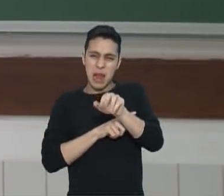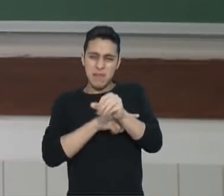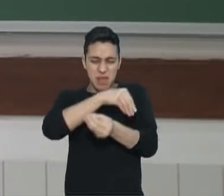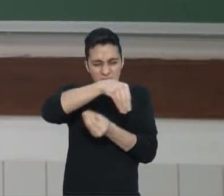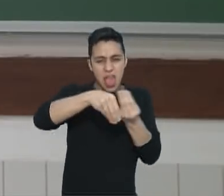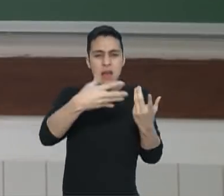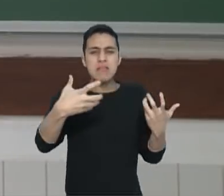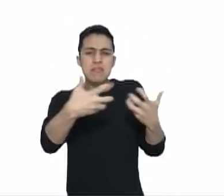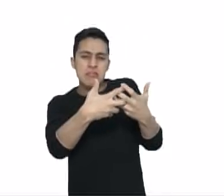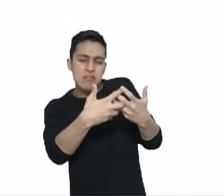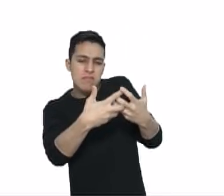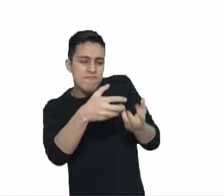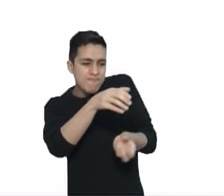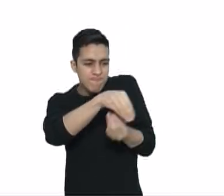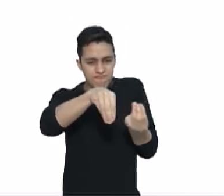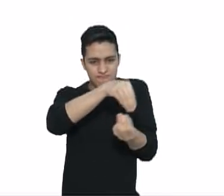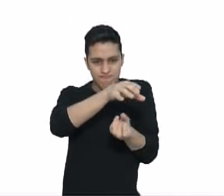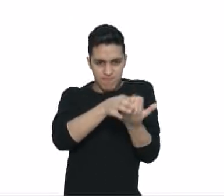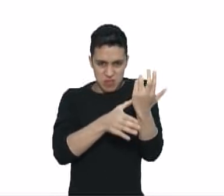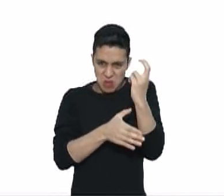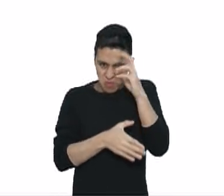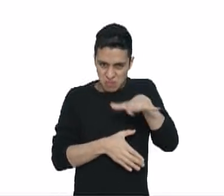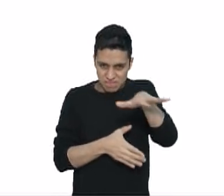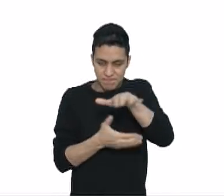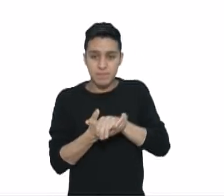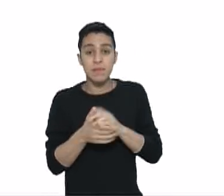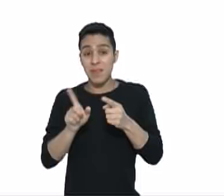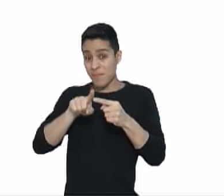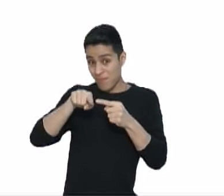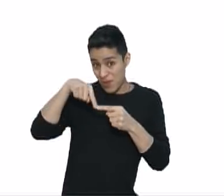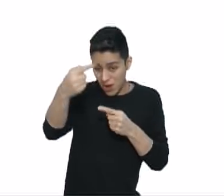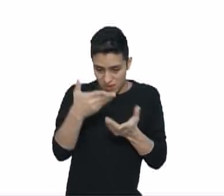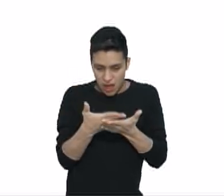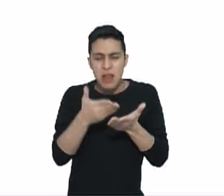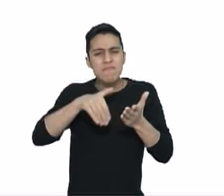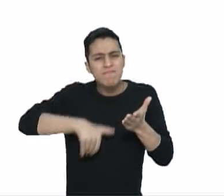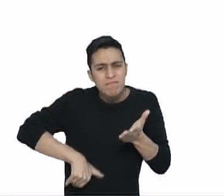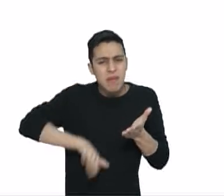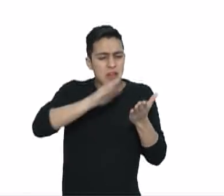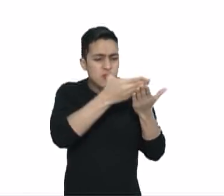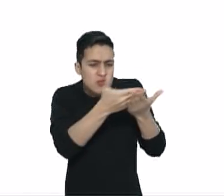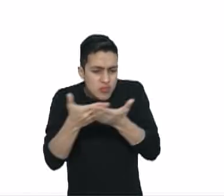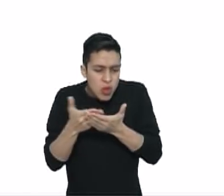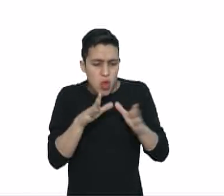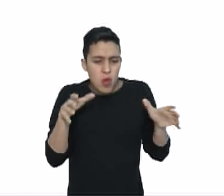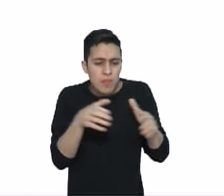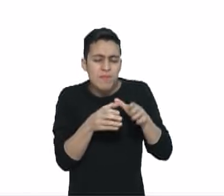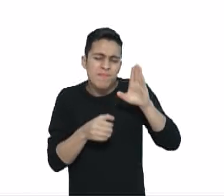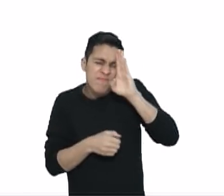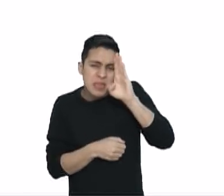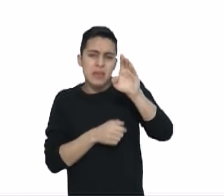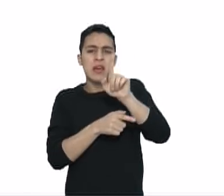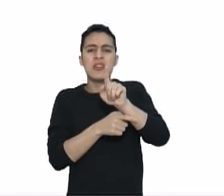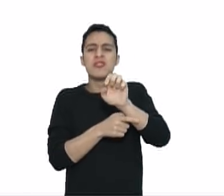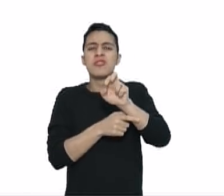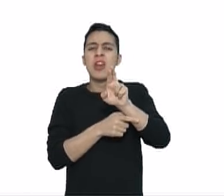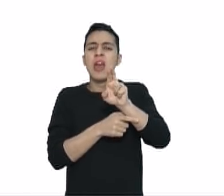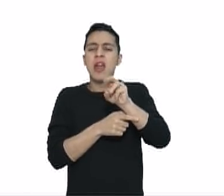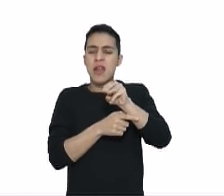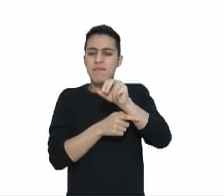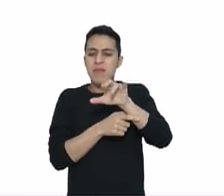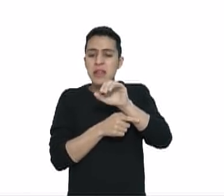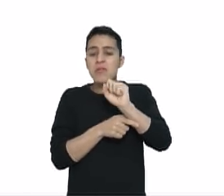uma fusão. Na próxima aula a gente vai ver mais sobre esses grupos, principalmente os germânicos e sua